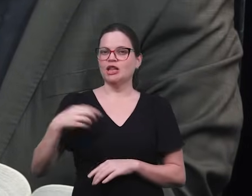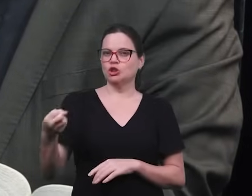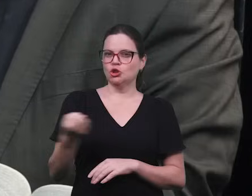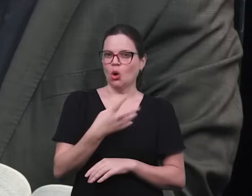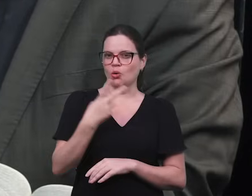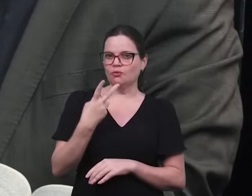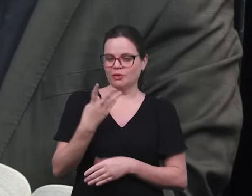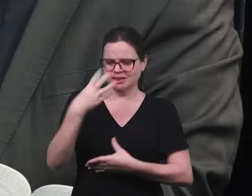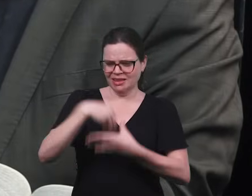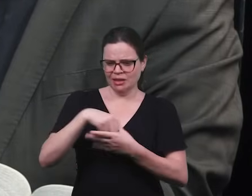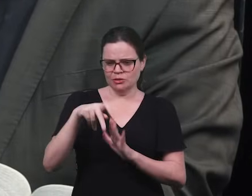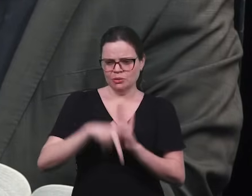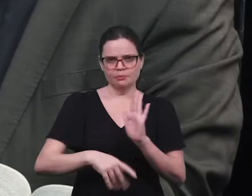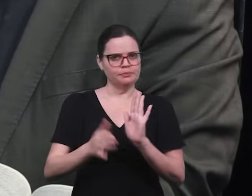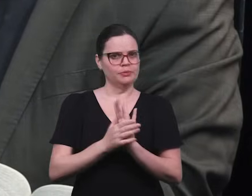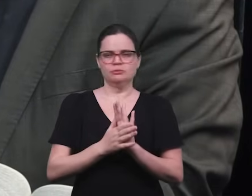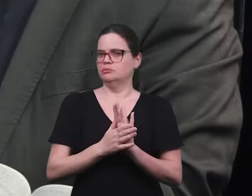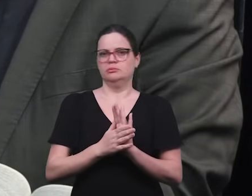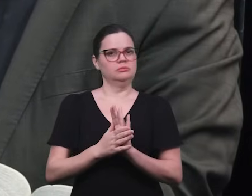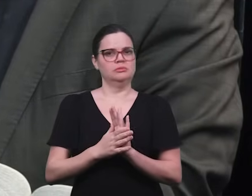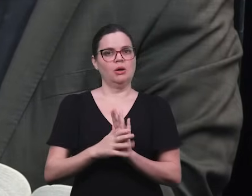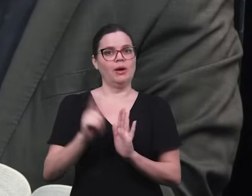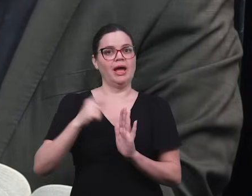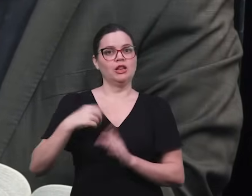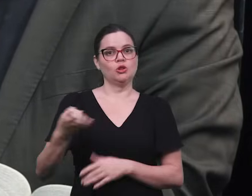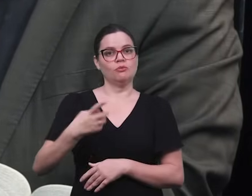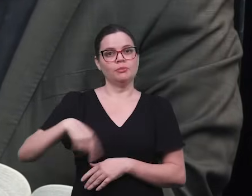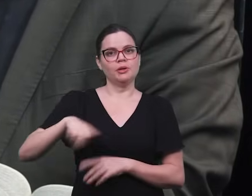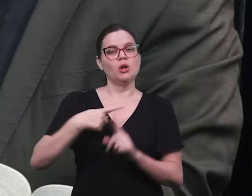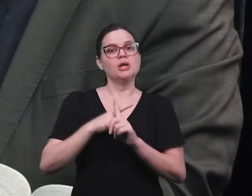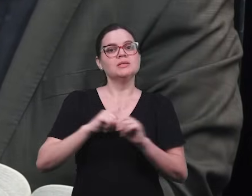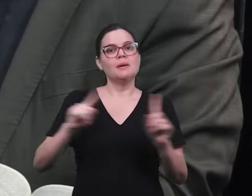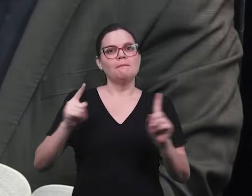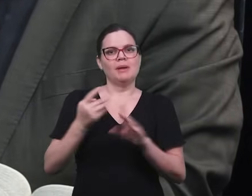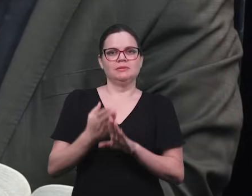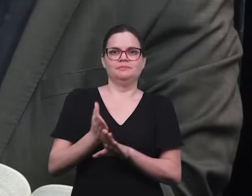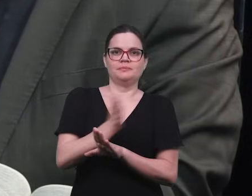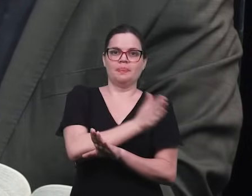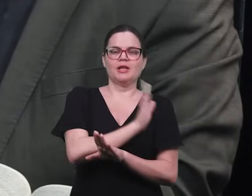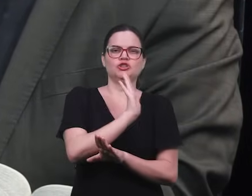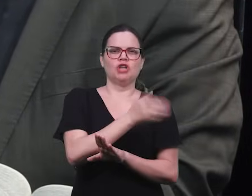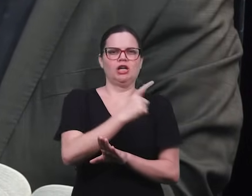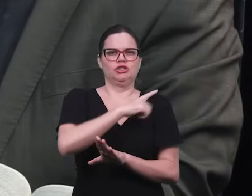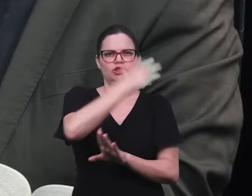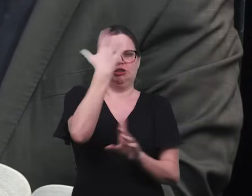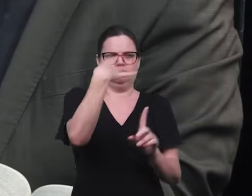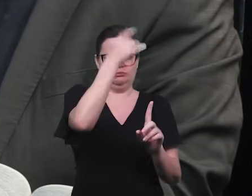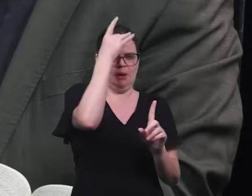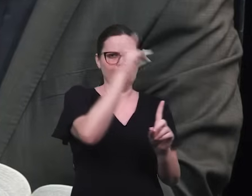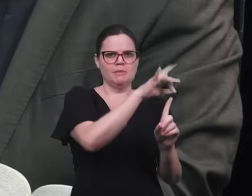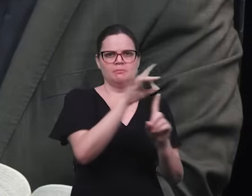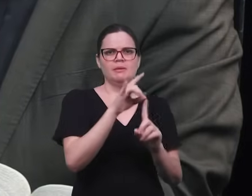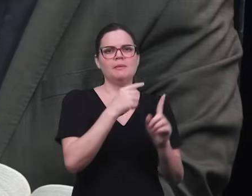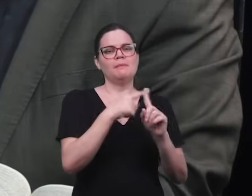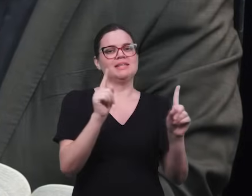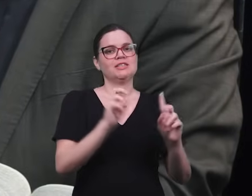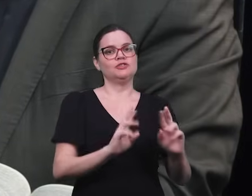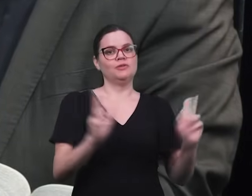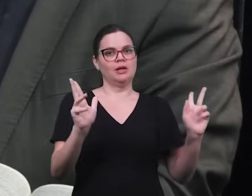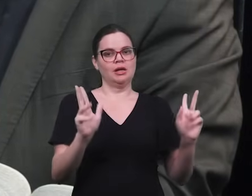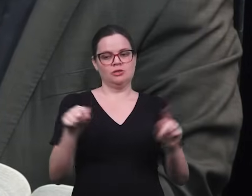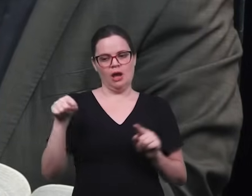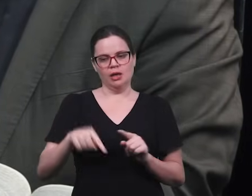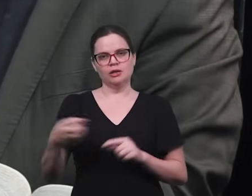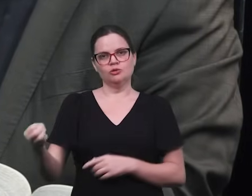aquilo que ele fez no passado. Só que agora uma nova dispensação, né? Então, nós vimos nos programas anteriores, nós